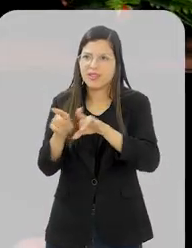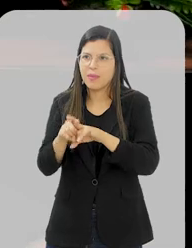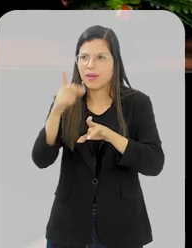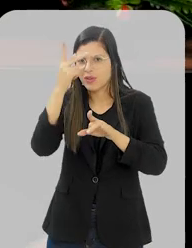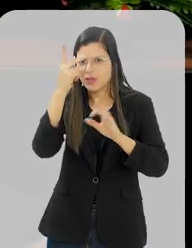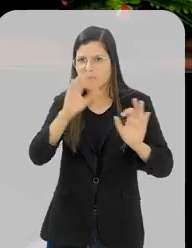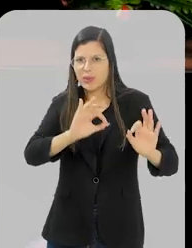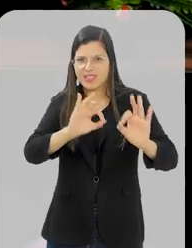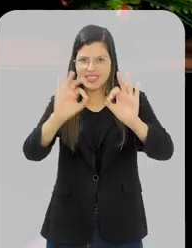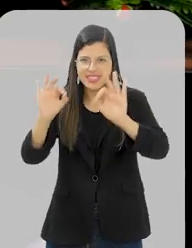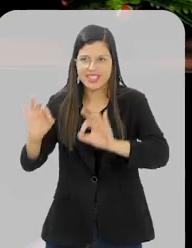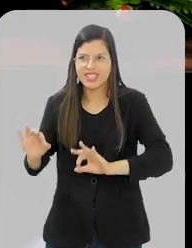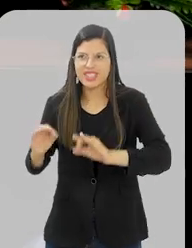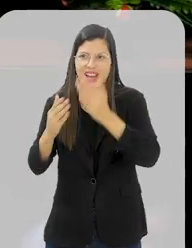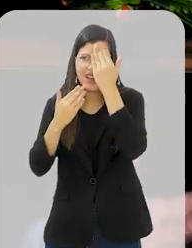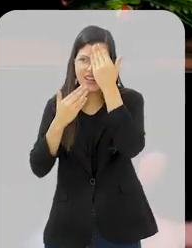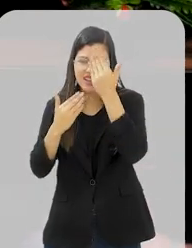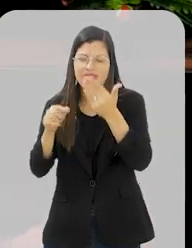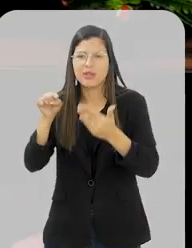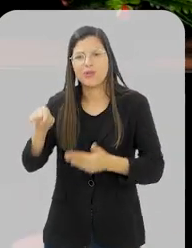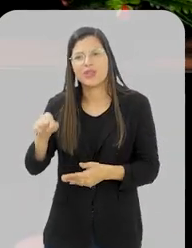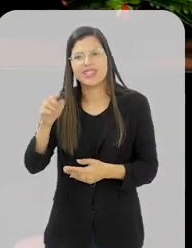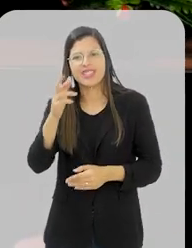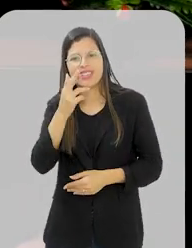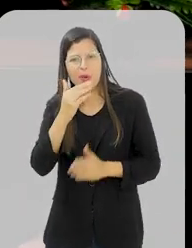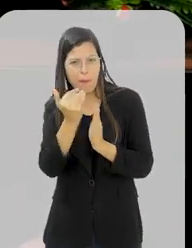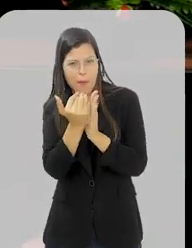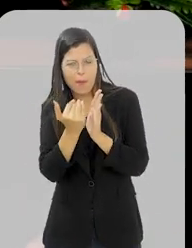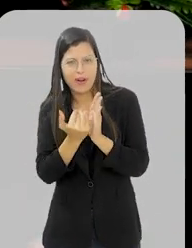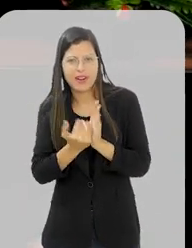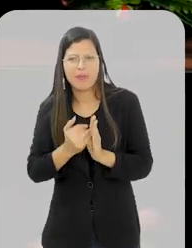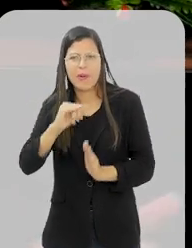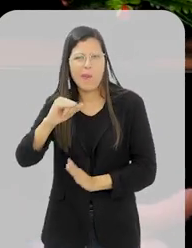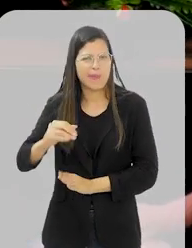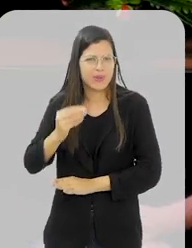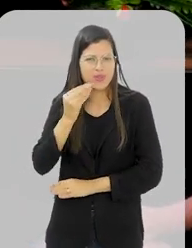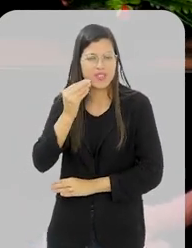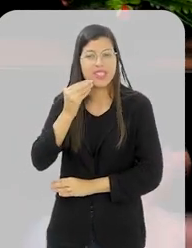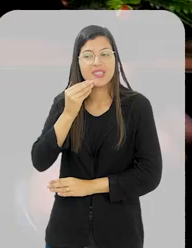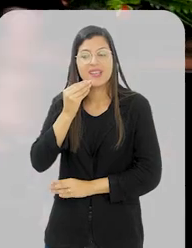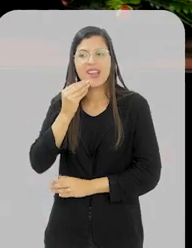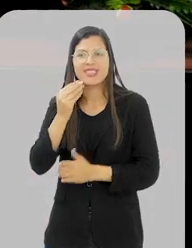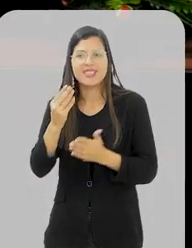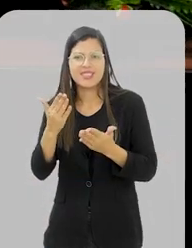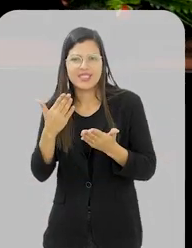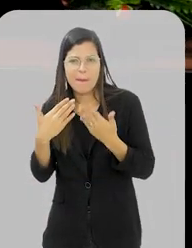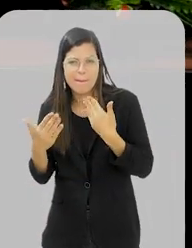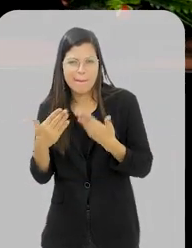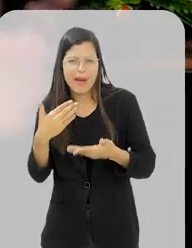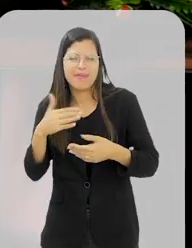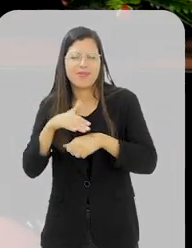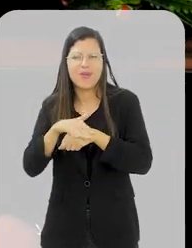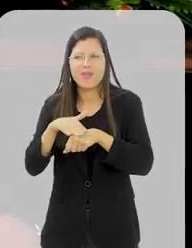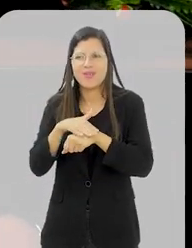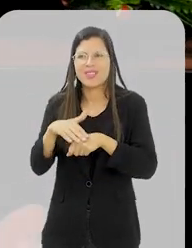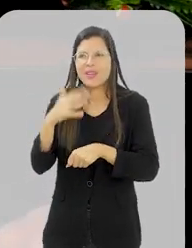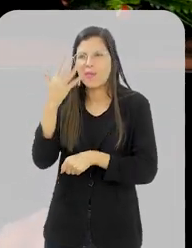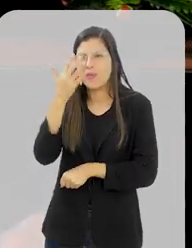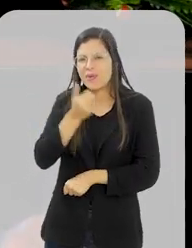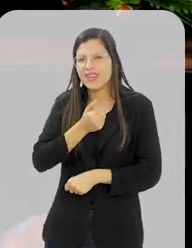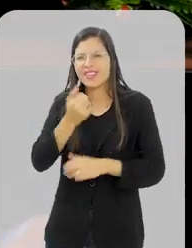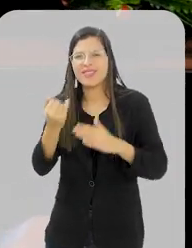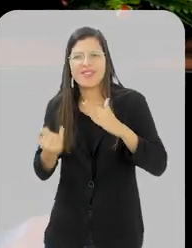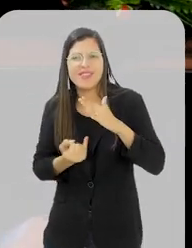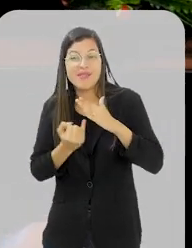público que vai nos ouvir agradeço a você Luzia religar por ter essa oportunidade de est batendo um papo bastante